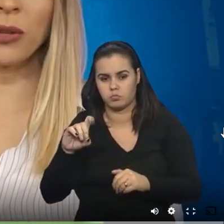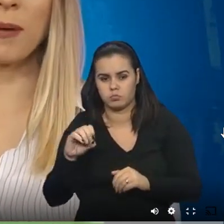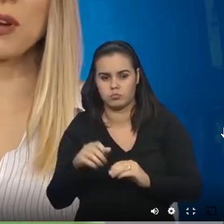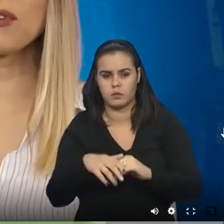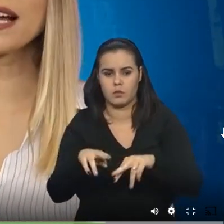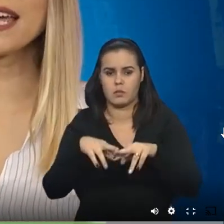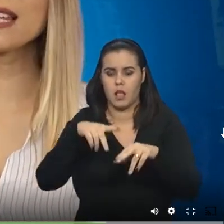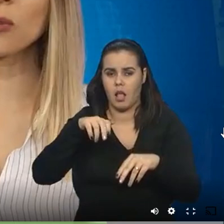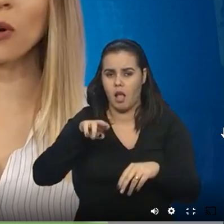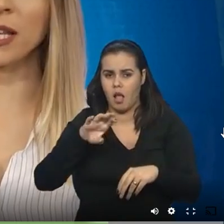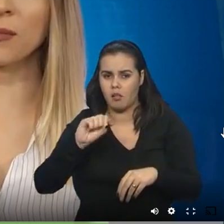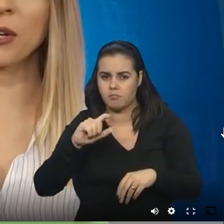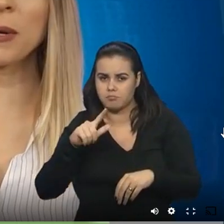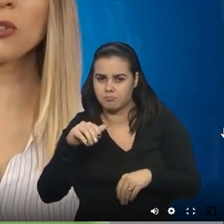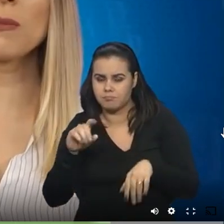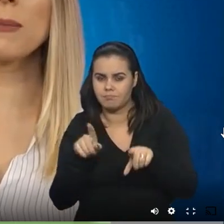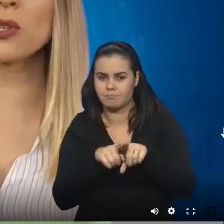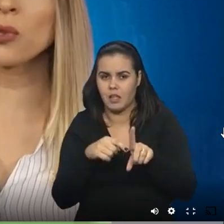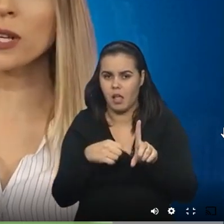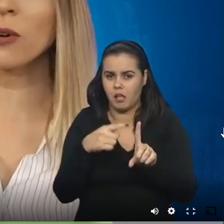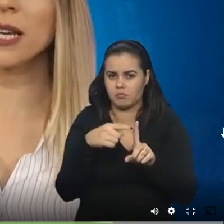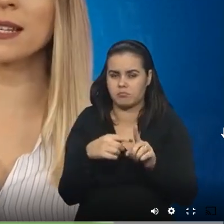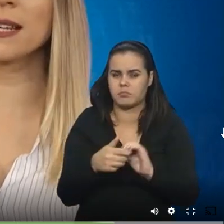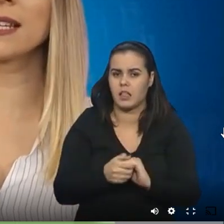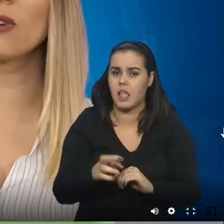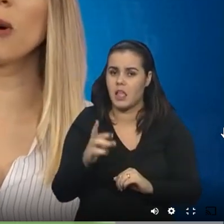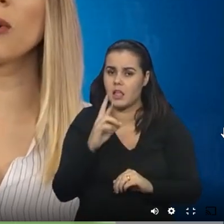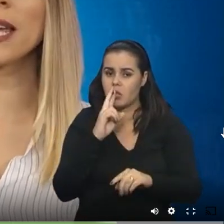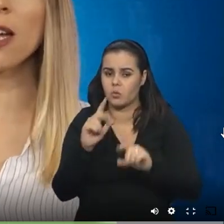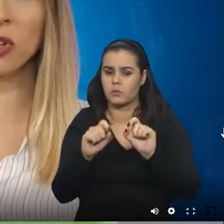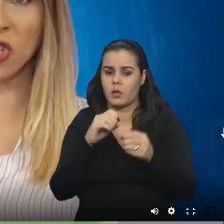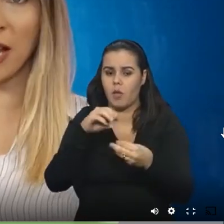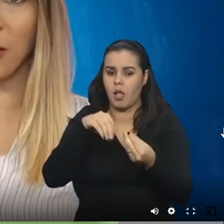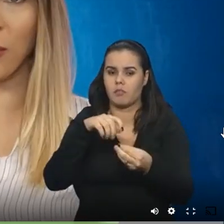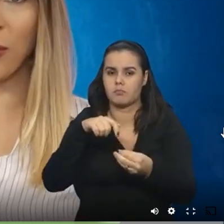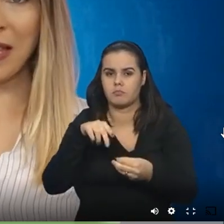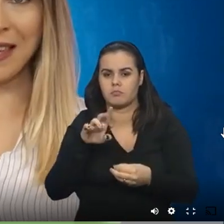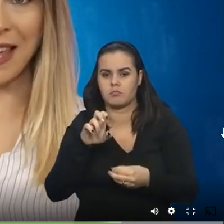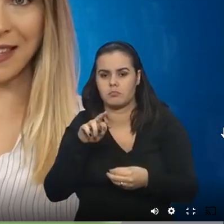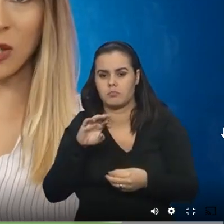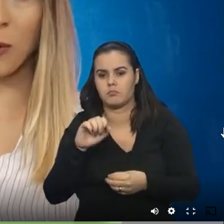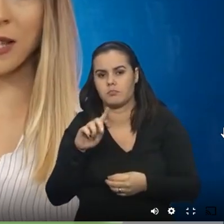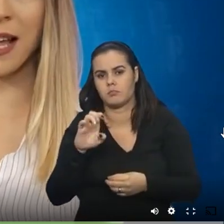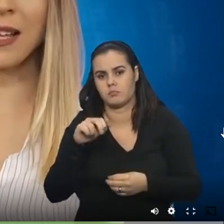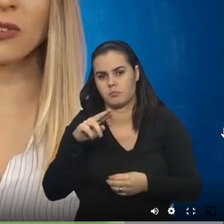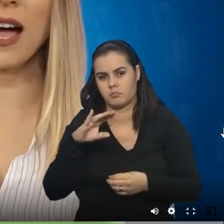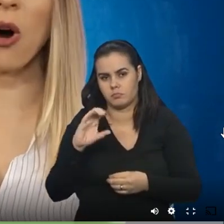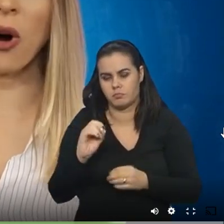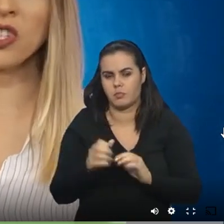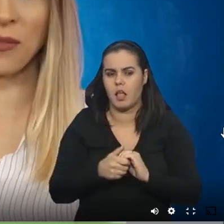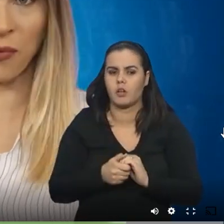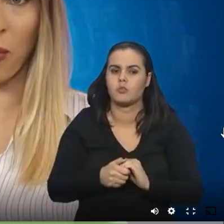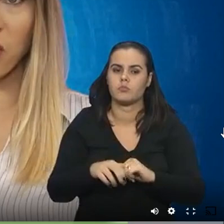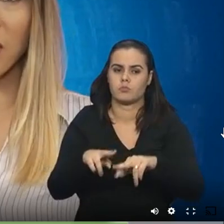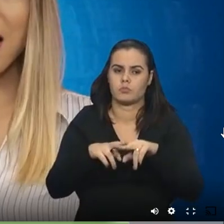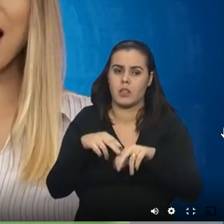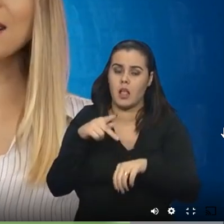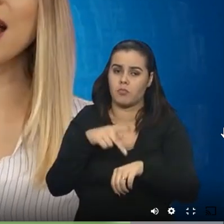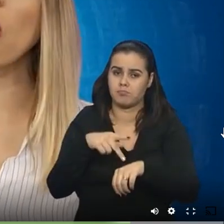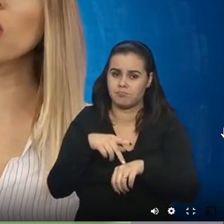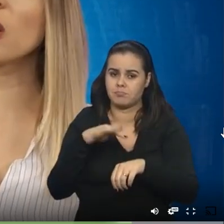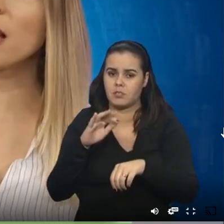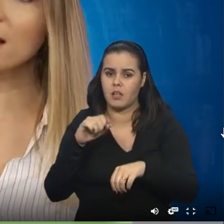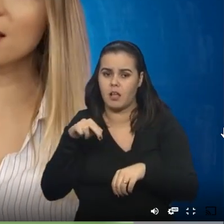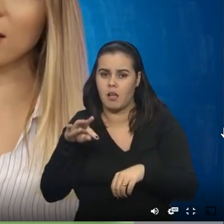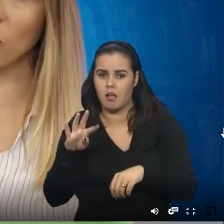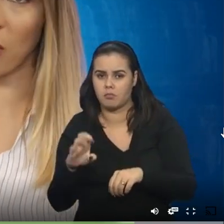temperatura provoca reações, formando uma mistura conhecida como querogênio. que é transportado da rocha-fonte até